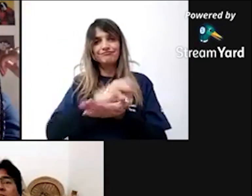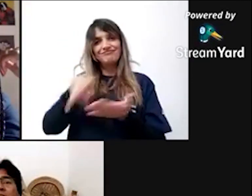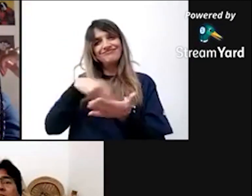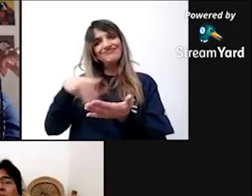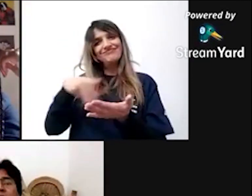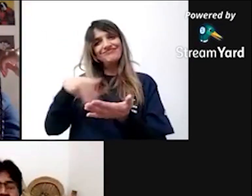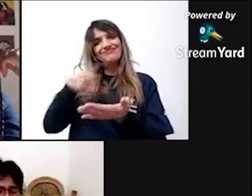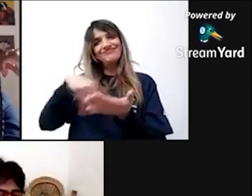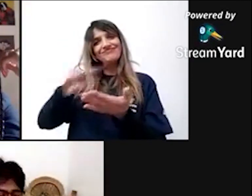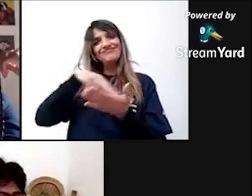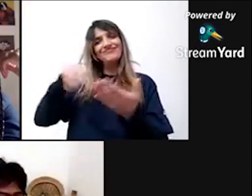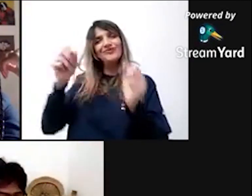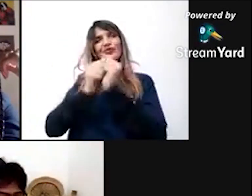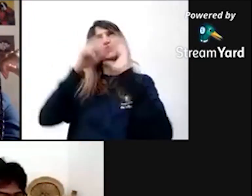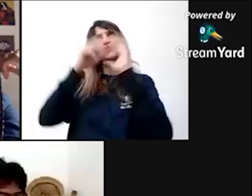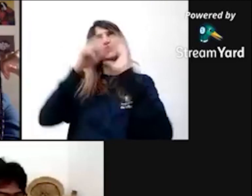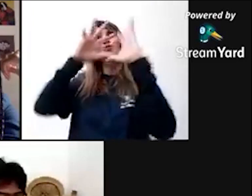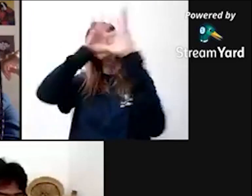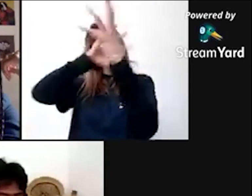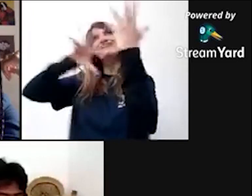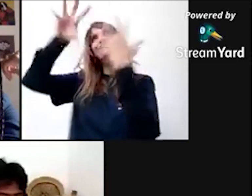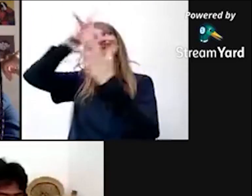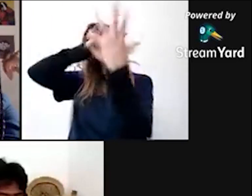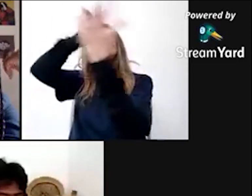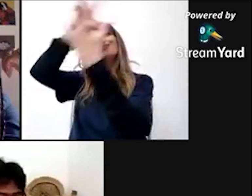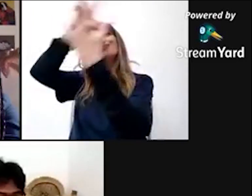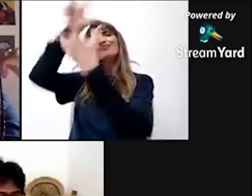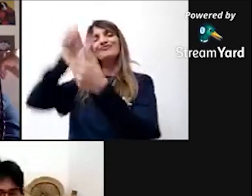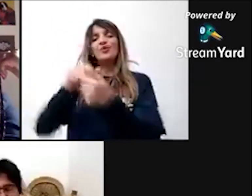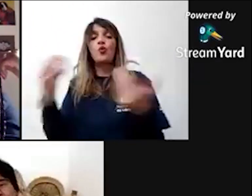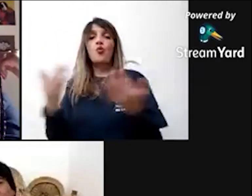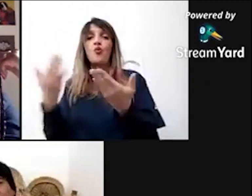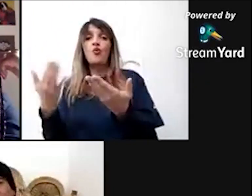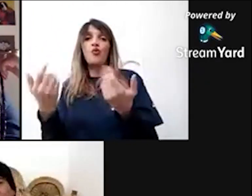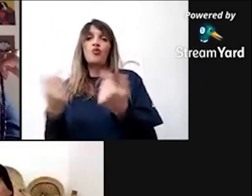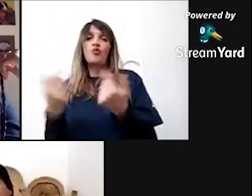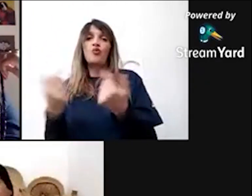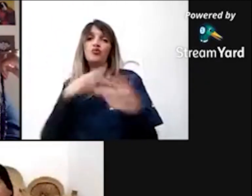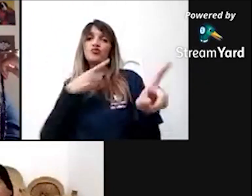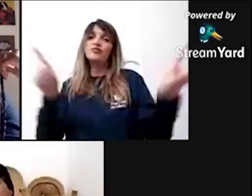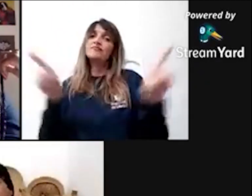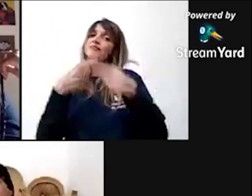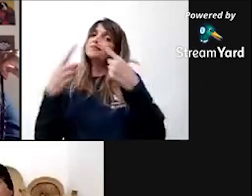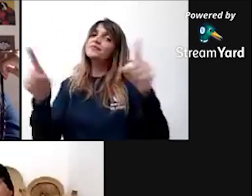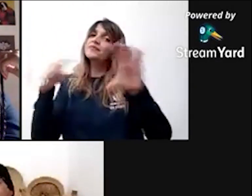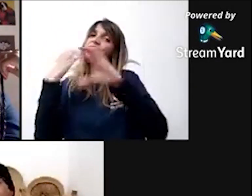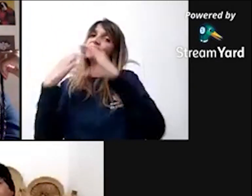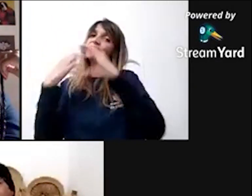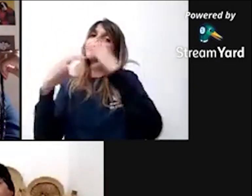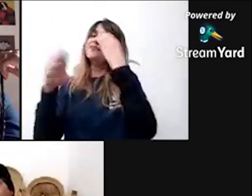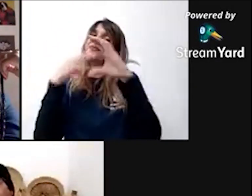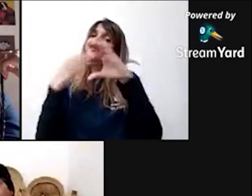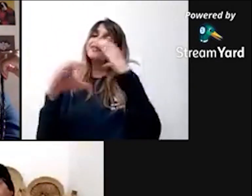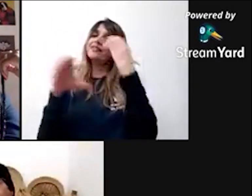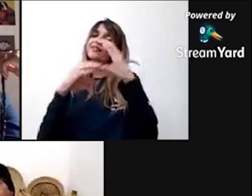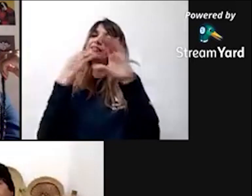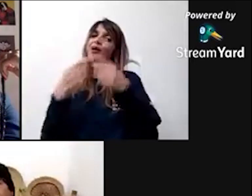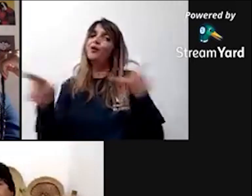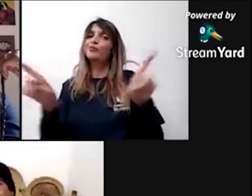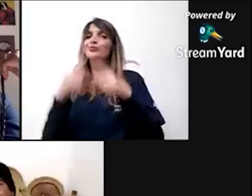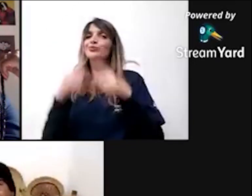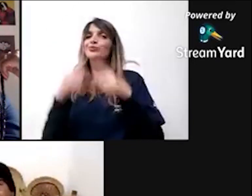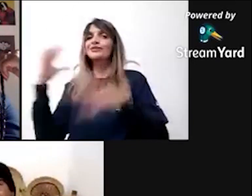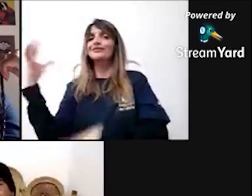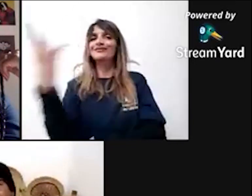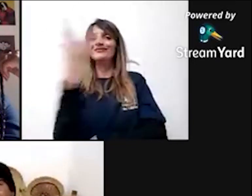harmonia do universo. Só hoje murmurarei melodias inaudíveis para sintonizar a música da